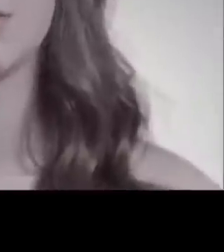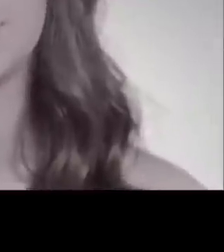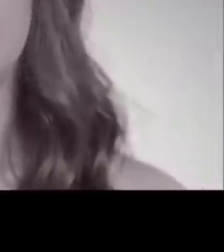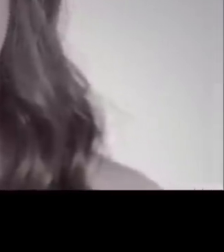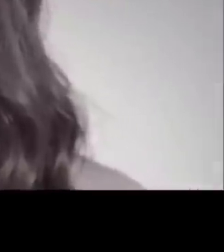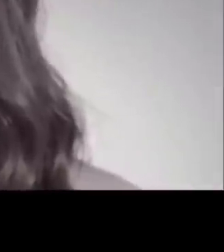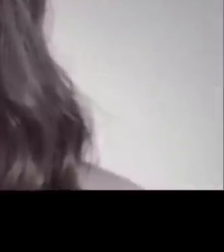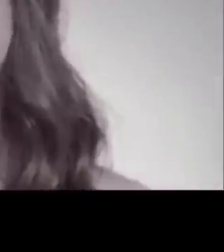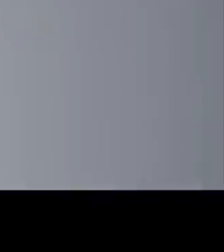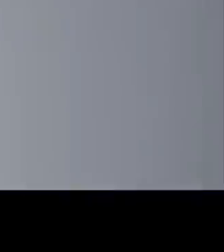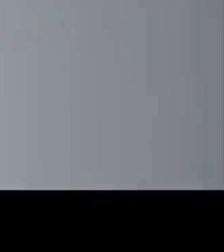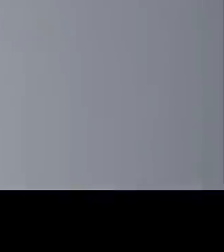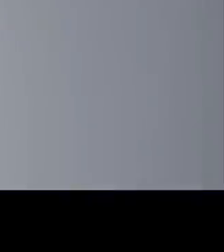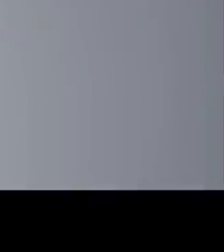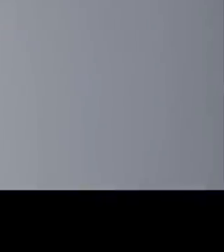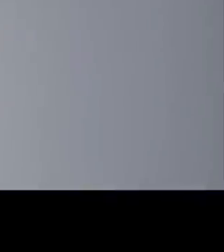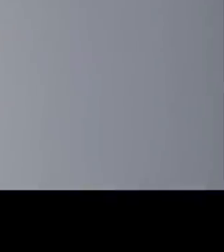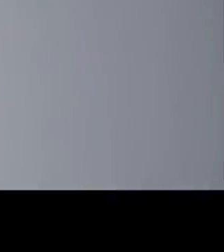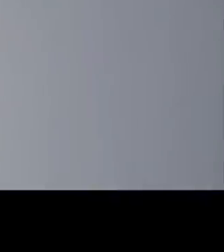Tchau. Tchau.